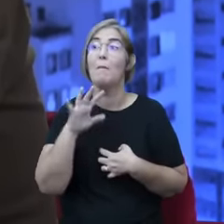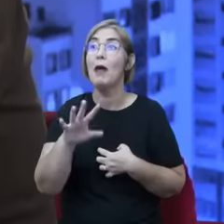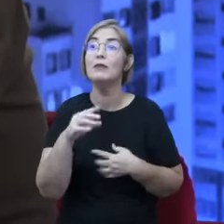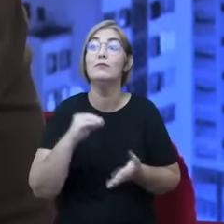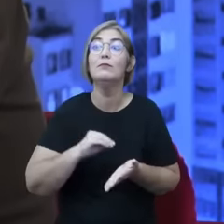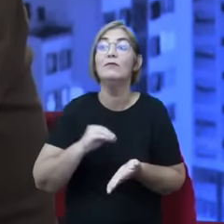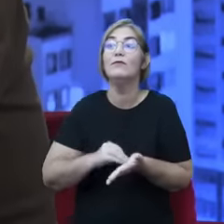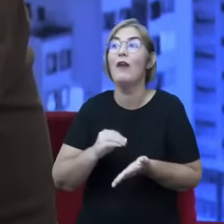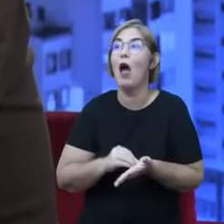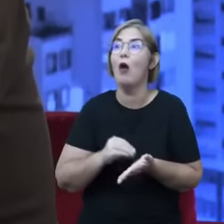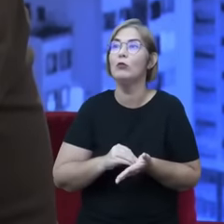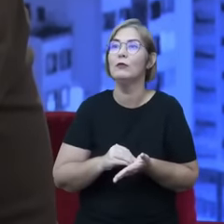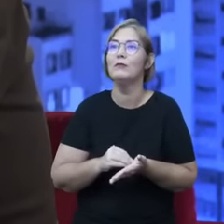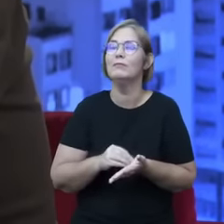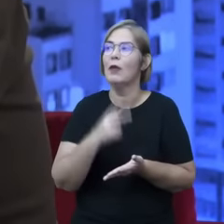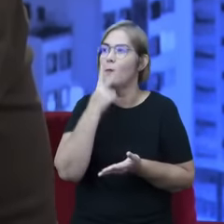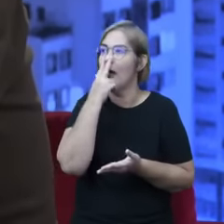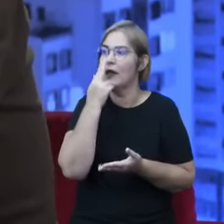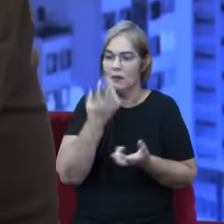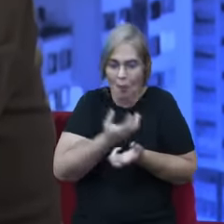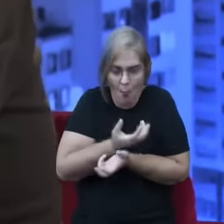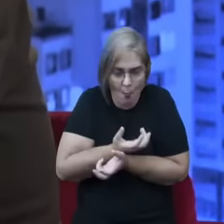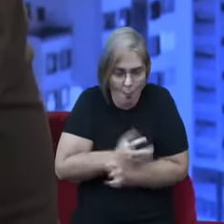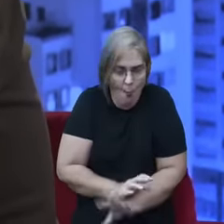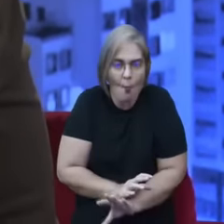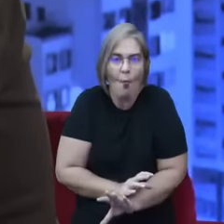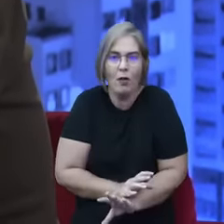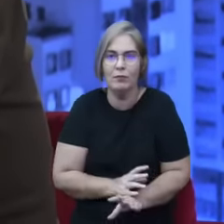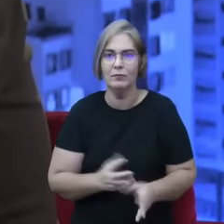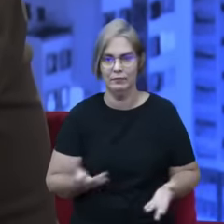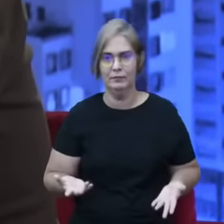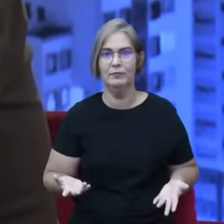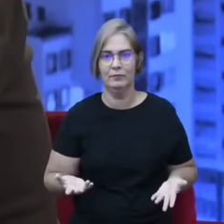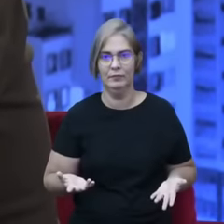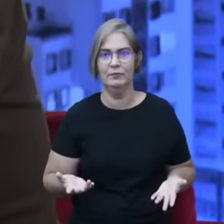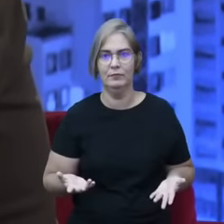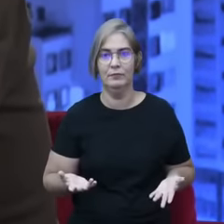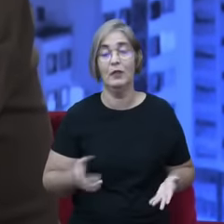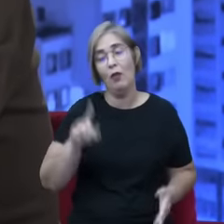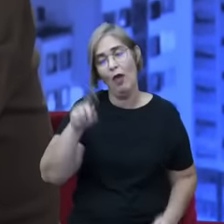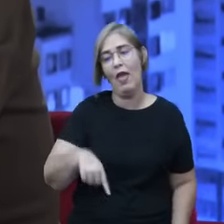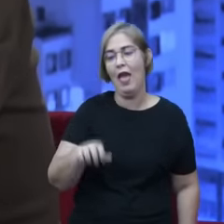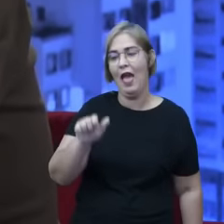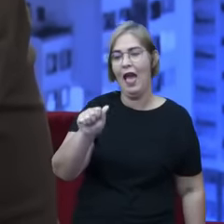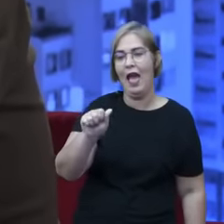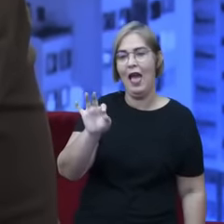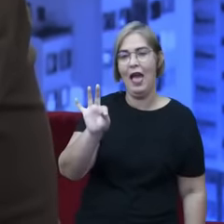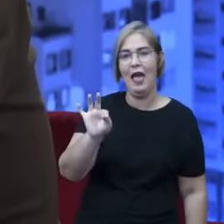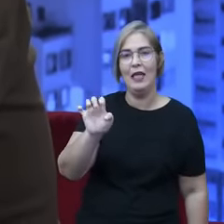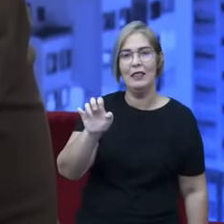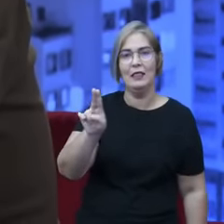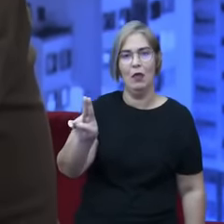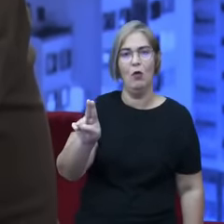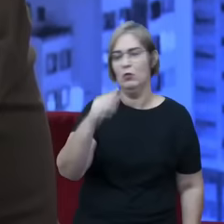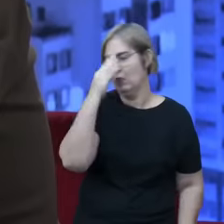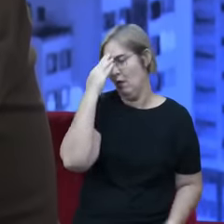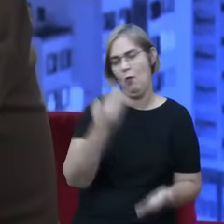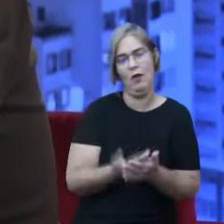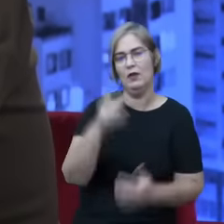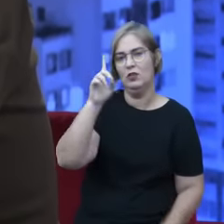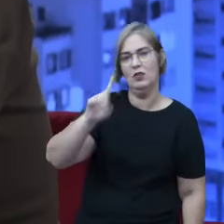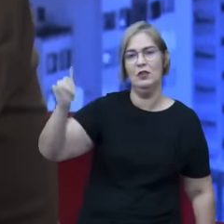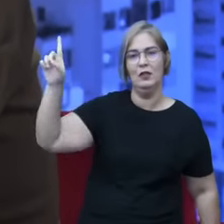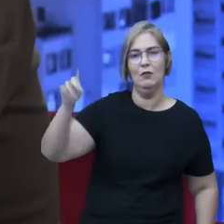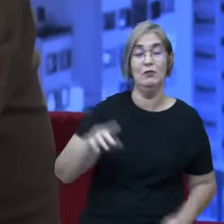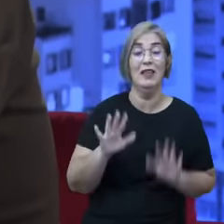né? É um salto que nós devemos dar isso para o existencialismo a ateu, né? E esse salto, por exemplo, no caso, no caso do Sart,